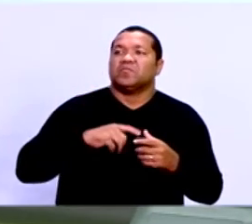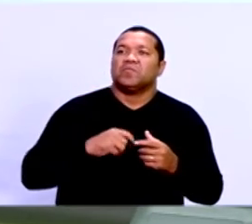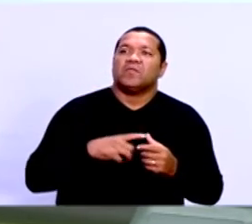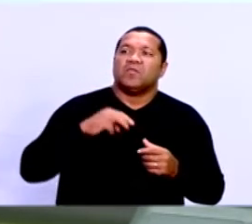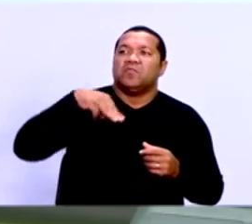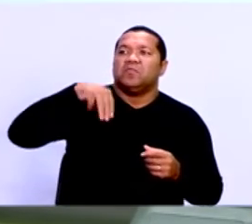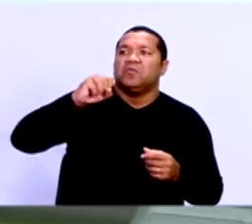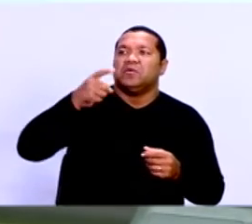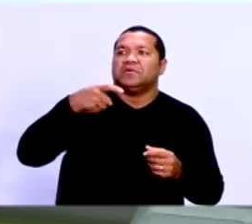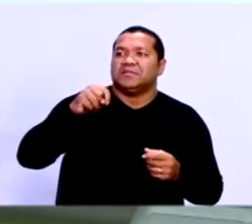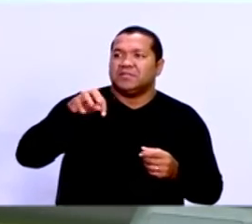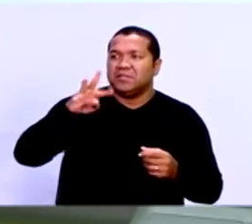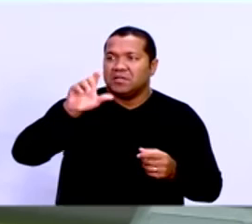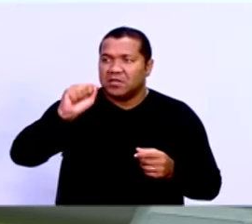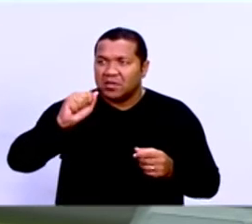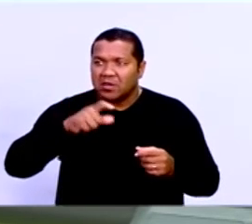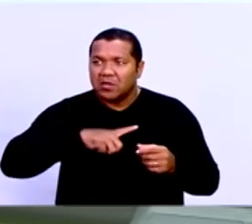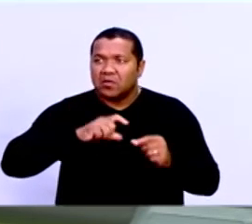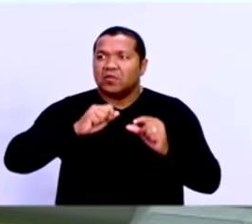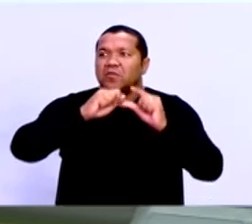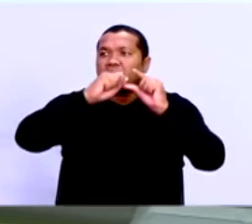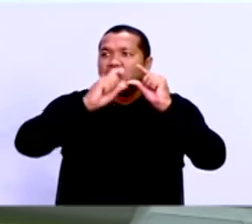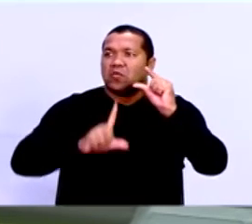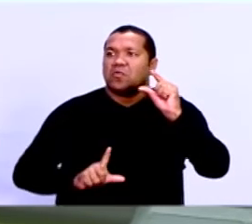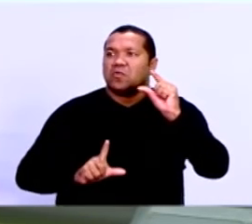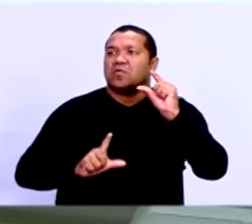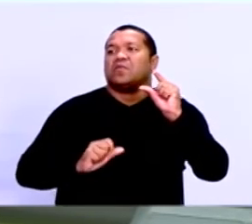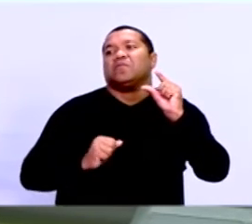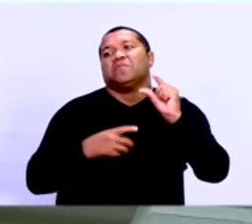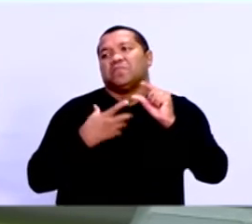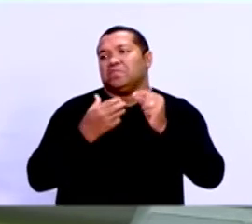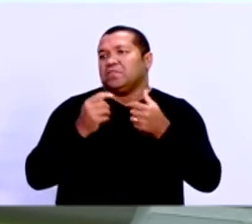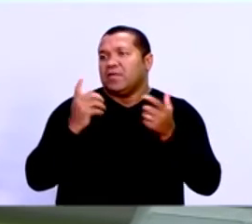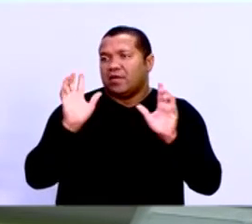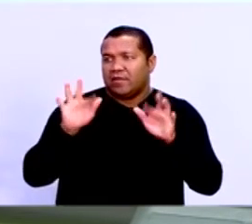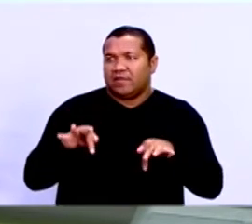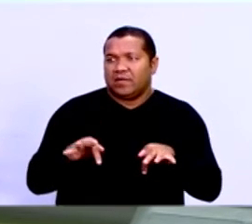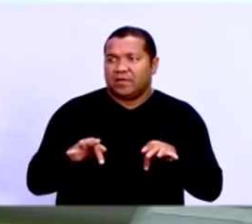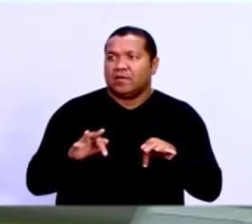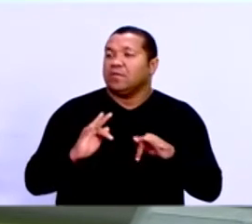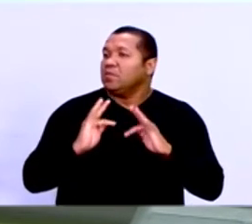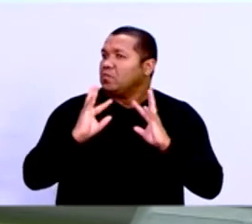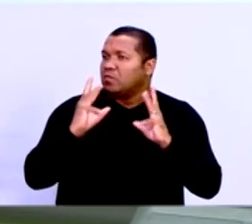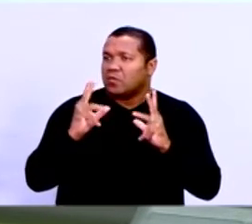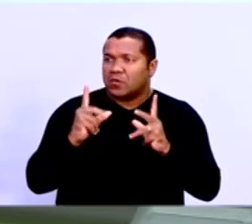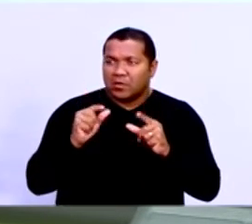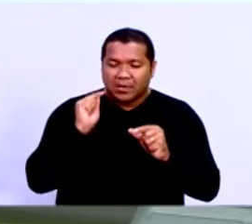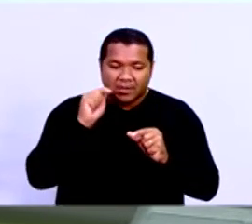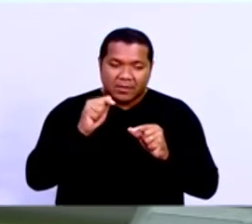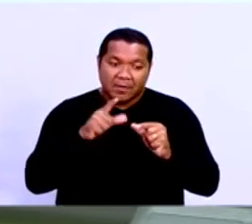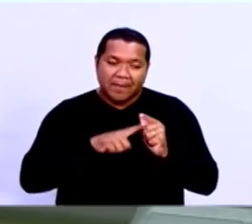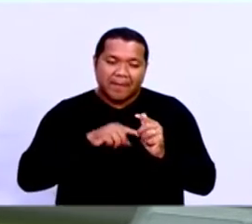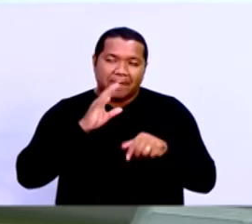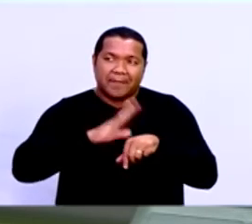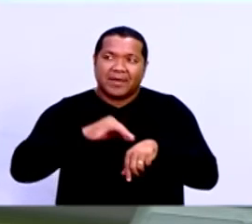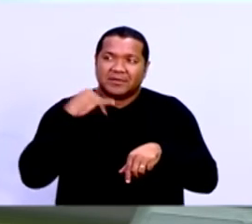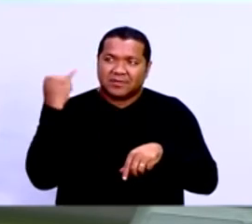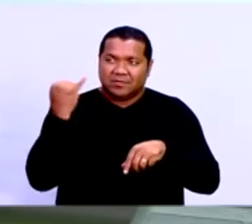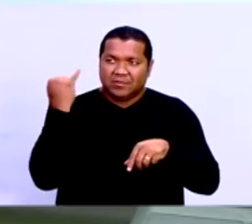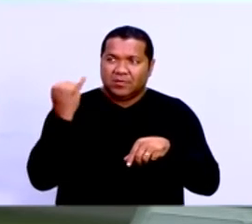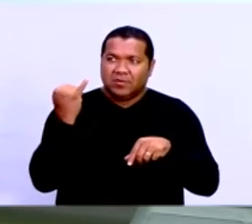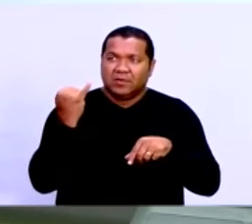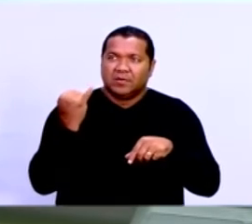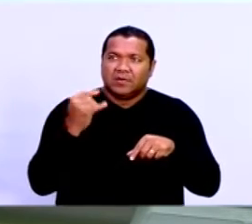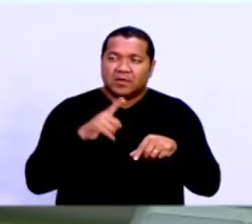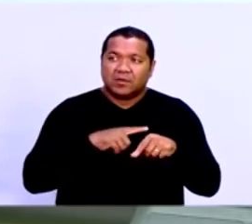no google chrome enfim então essa parte do desenvolvimento é a mais importante e vamos dizer também